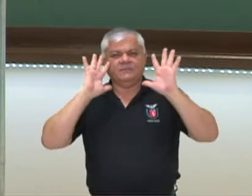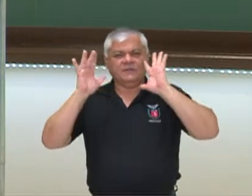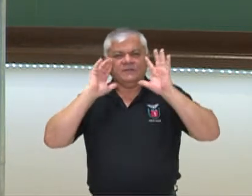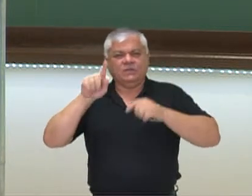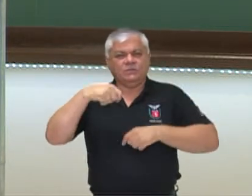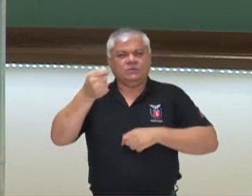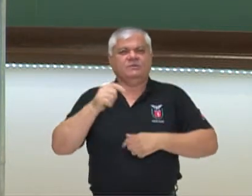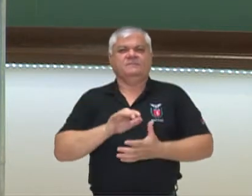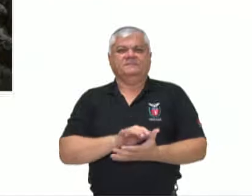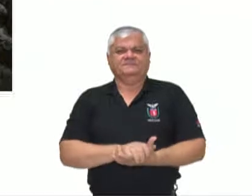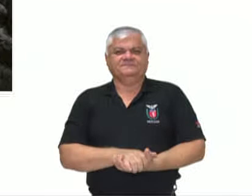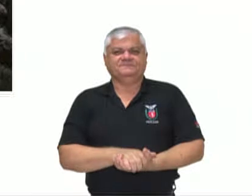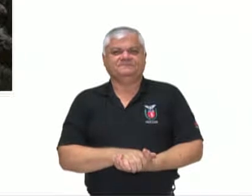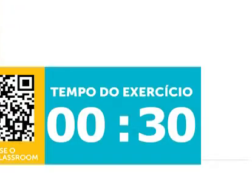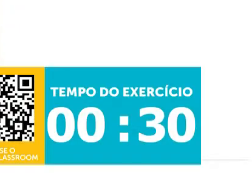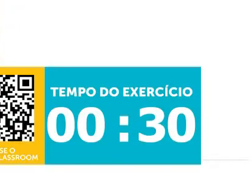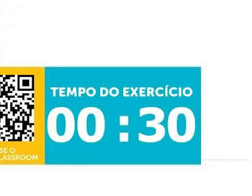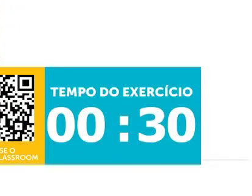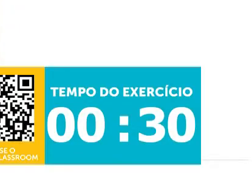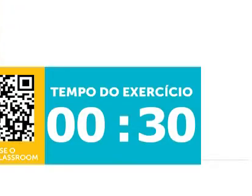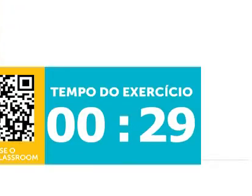sobre essa imagem.